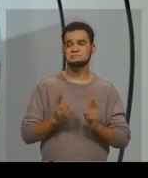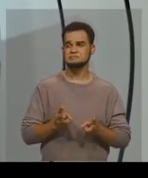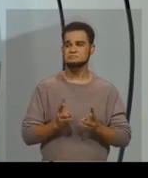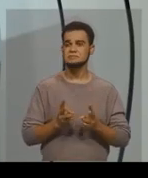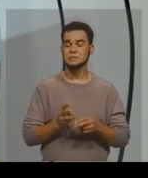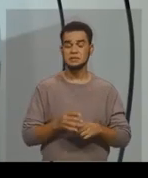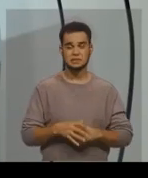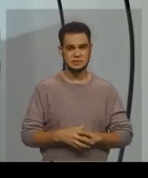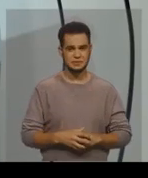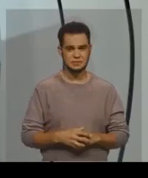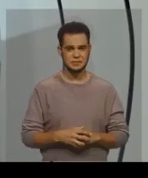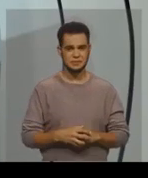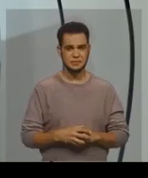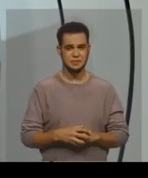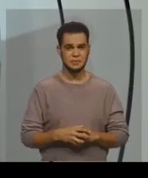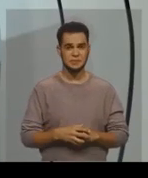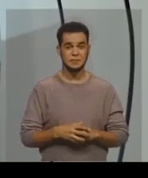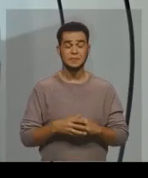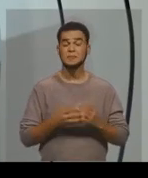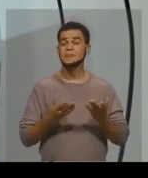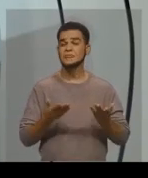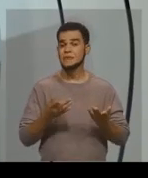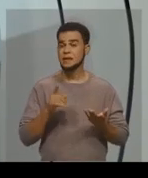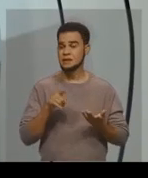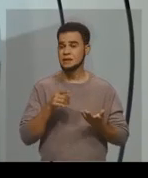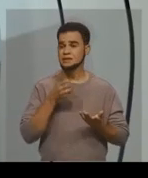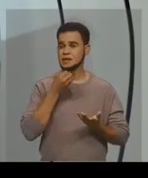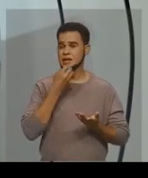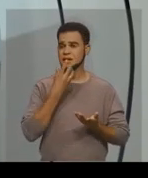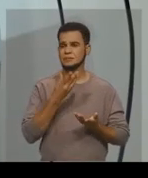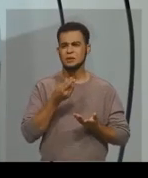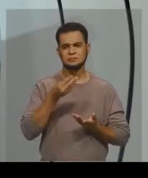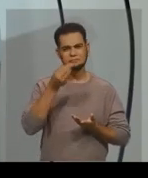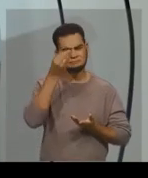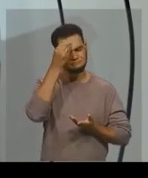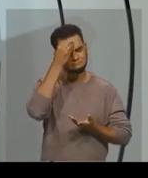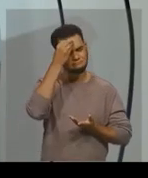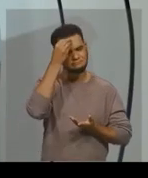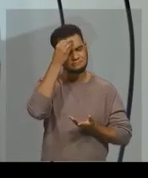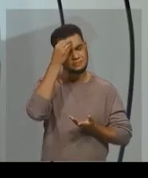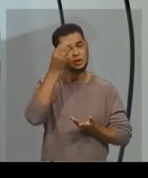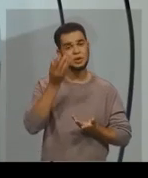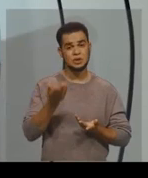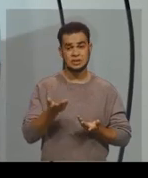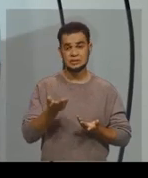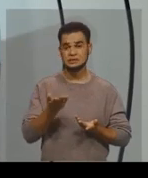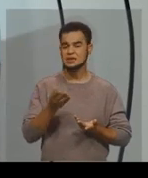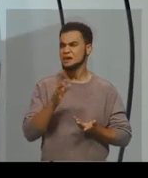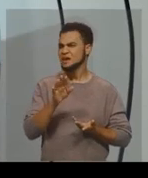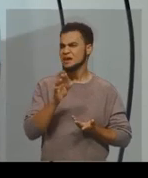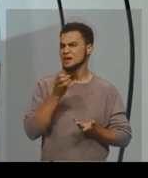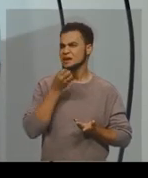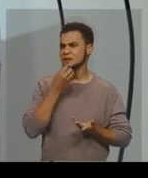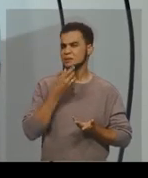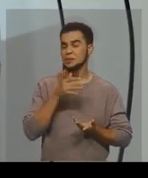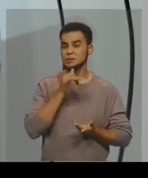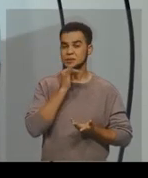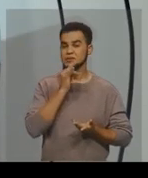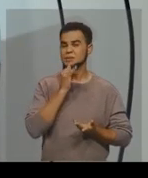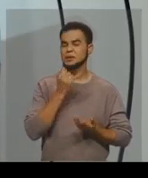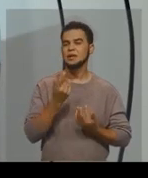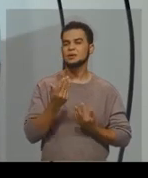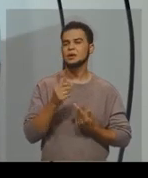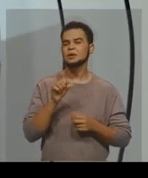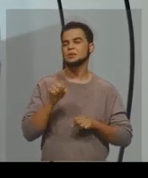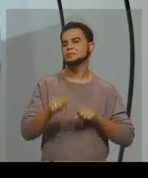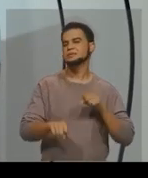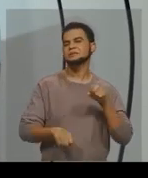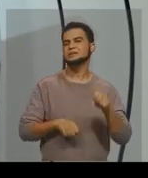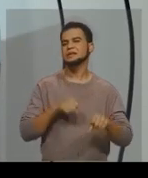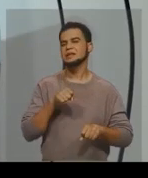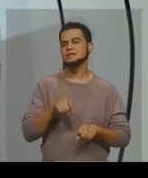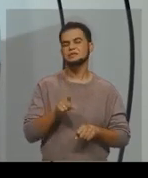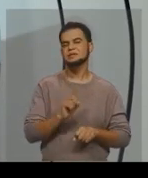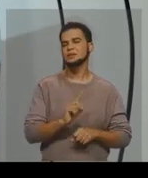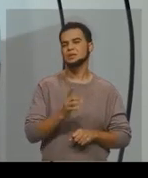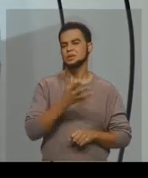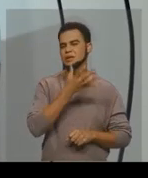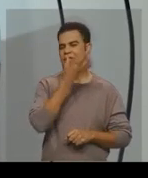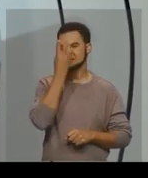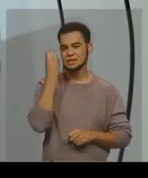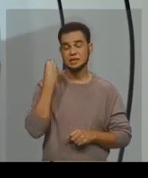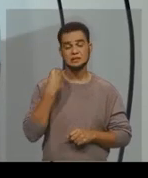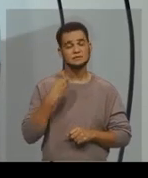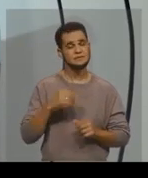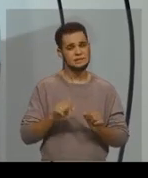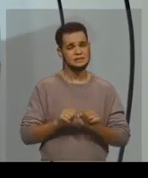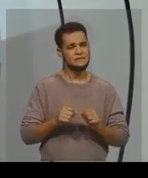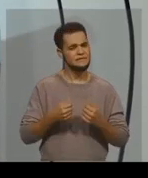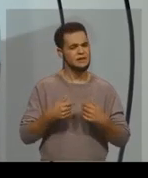copiar. Esse é bom memorizar. Eu acho que nem é memorizar. Você vai andando, é igual andar de bicicleta, você não esquece mais. Você pega e faz.